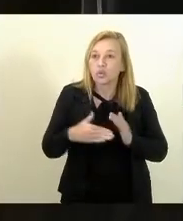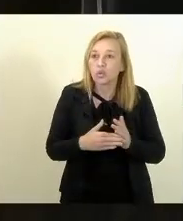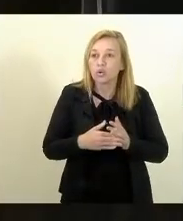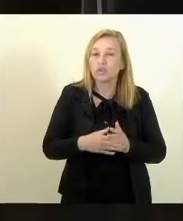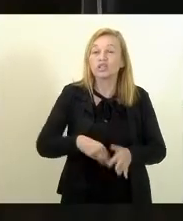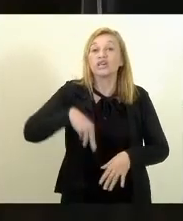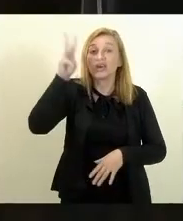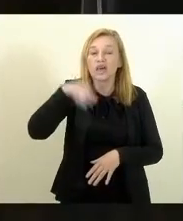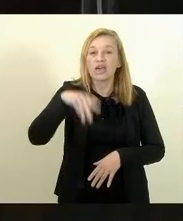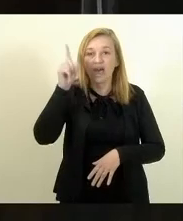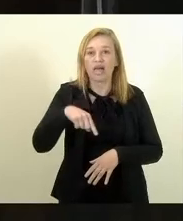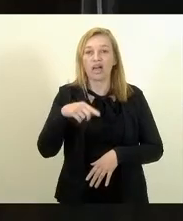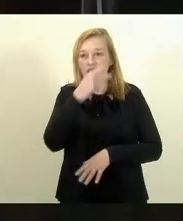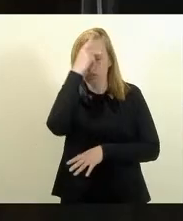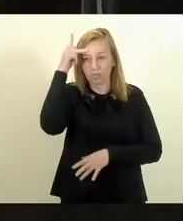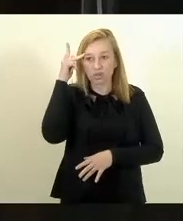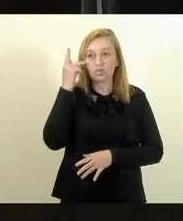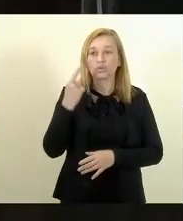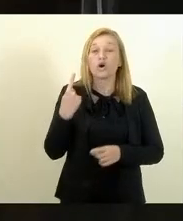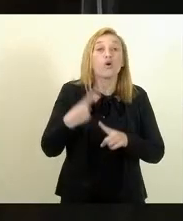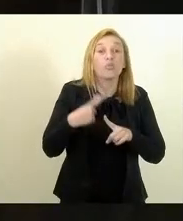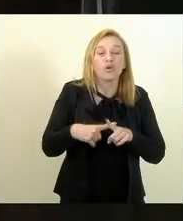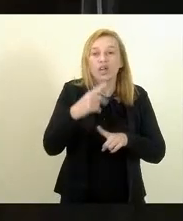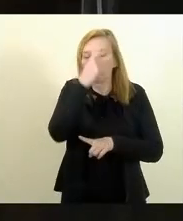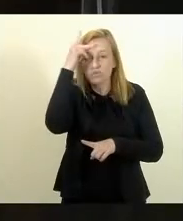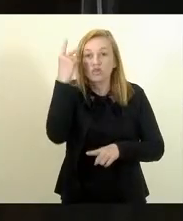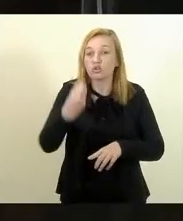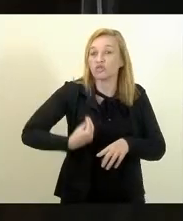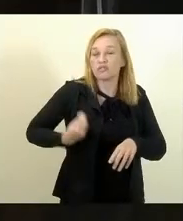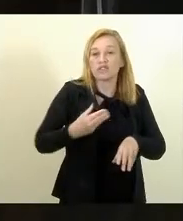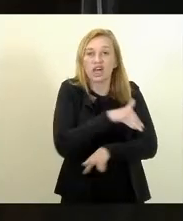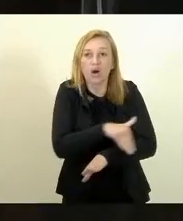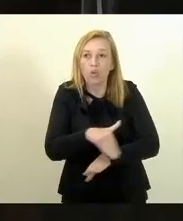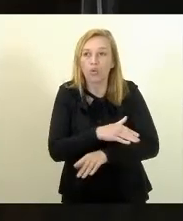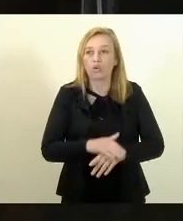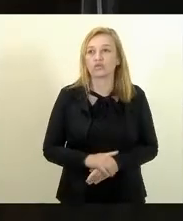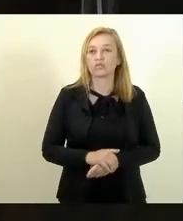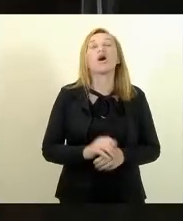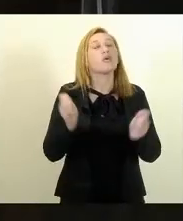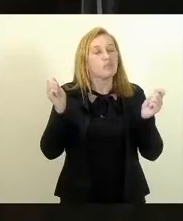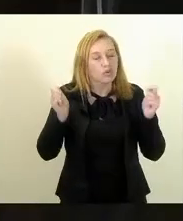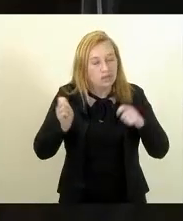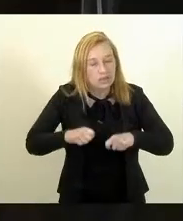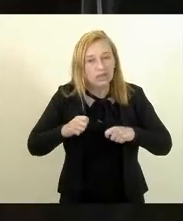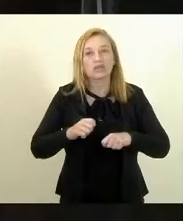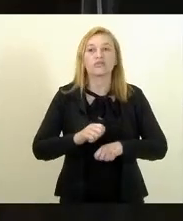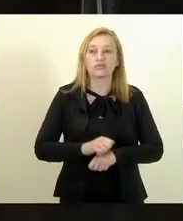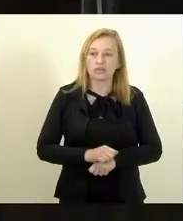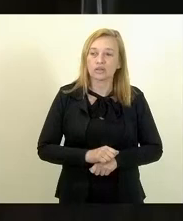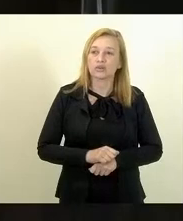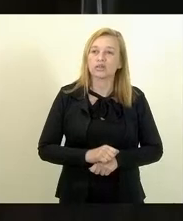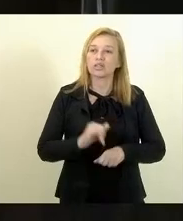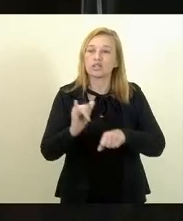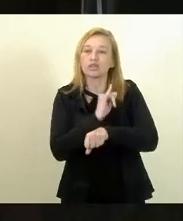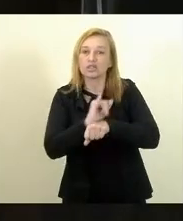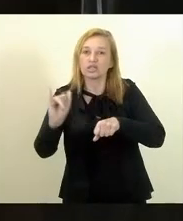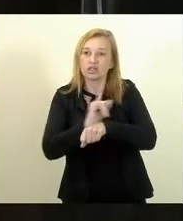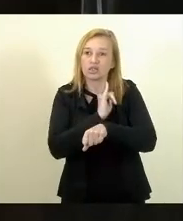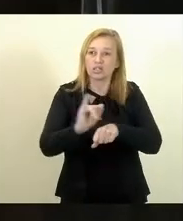essas pessoas, porque elas estão em situação de rua, é possível se traçar políticas